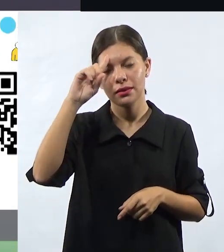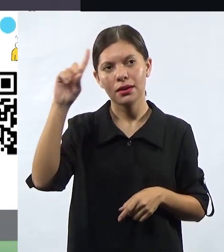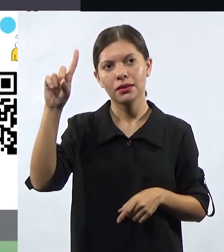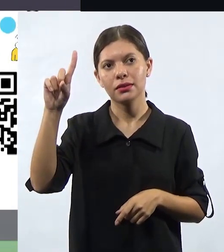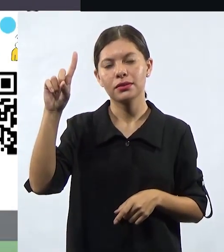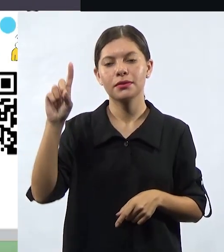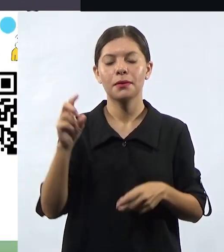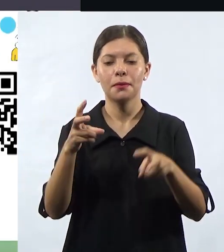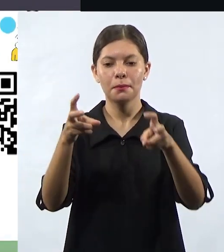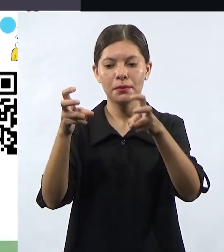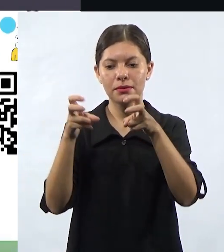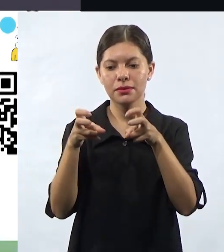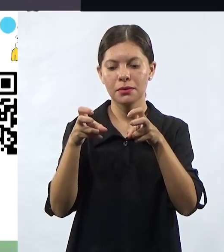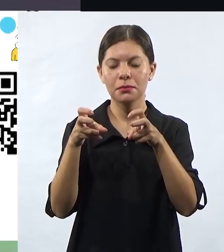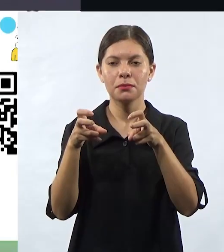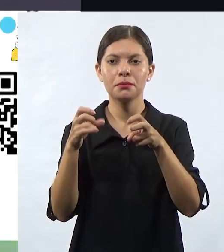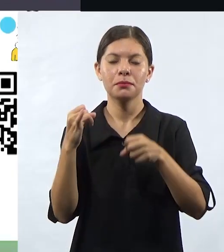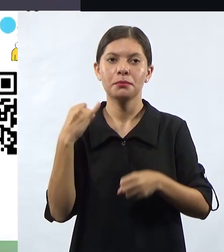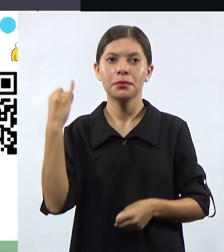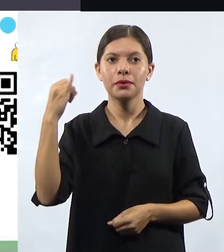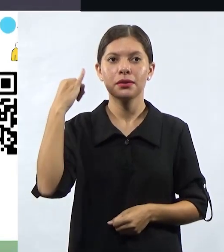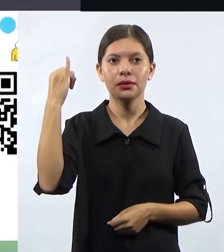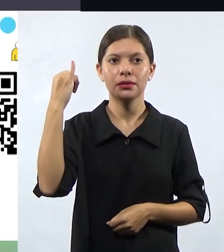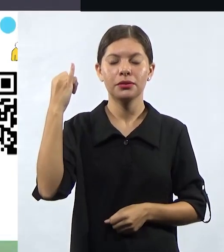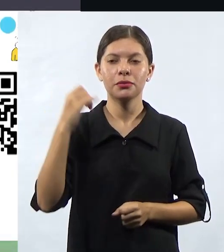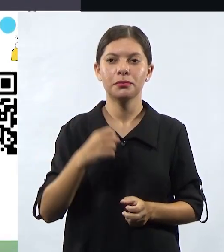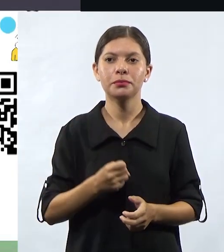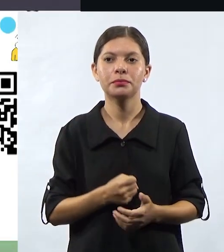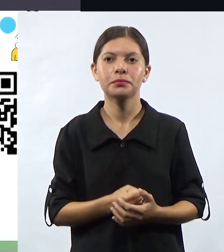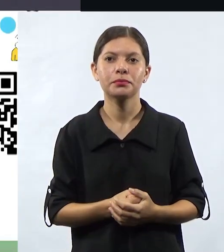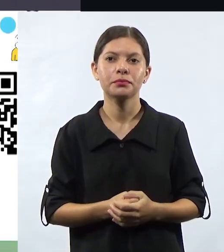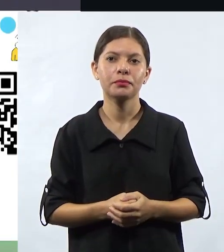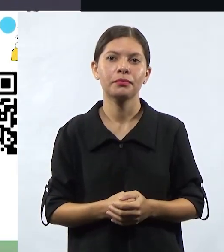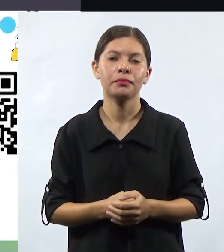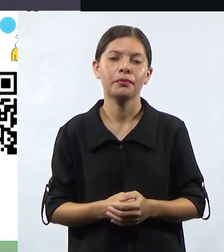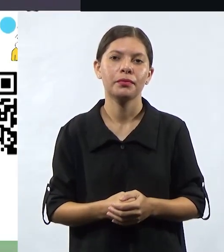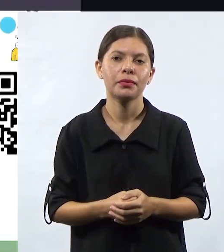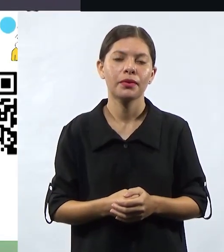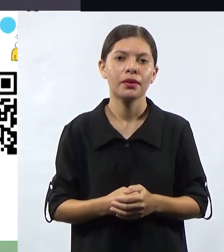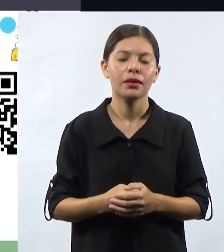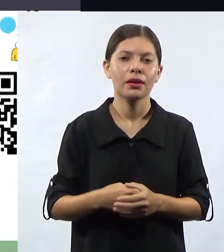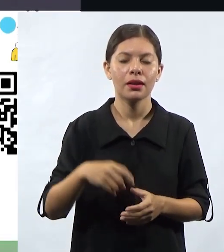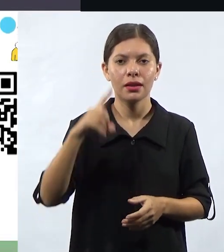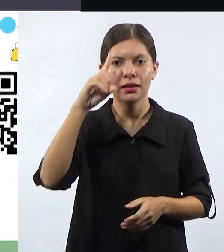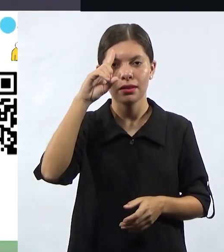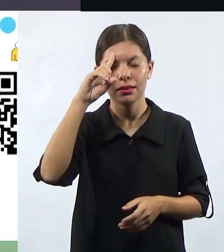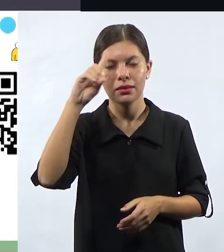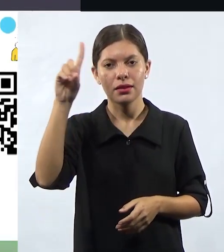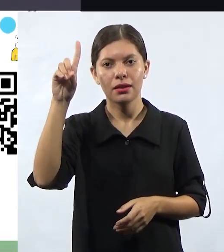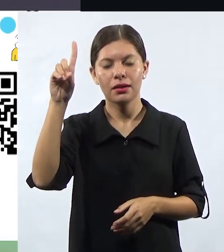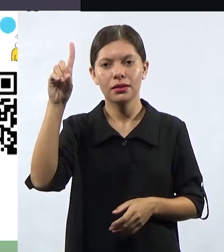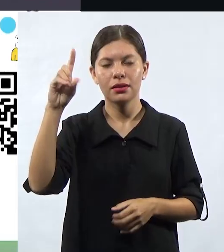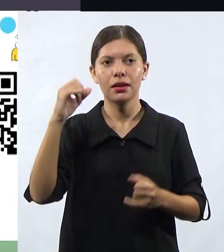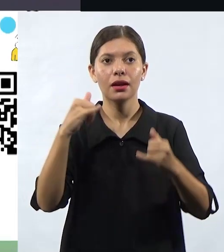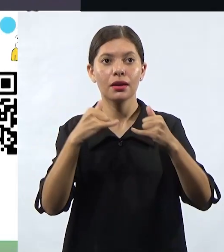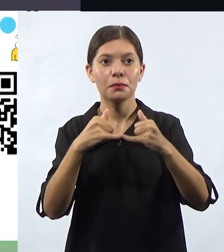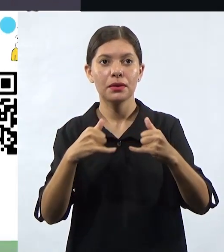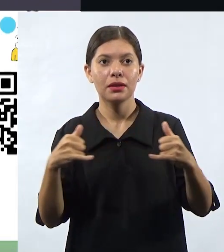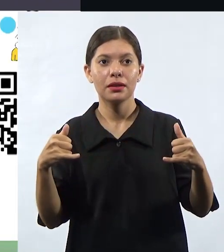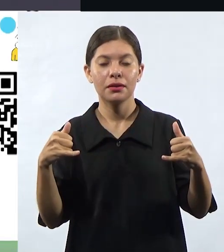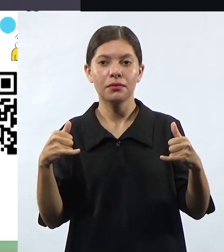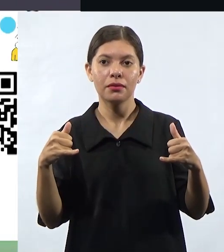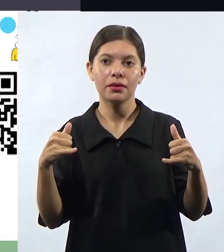percebam, olha, as marcações como são importantes. 6/2, 13/2, 16/2, inclusive uma